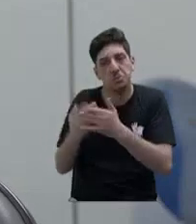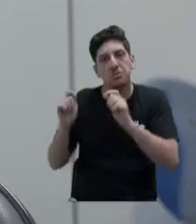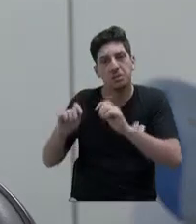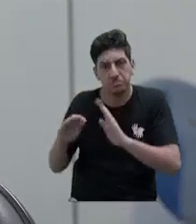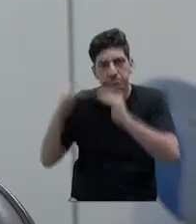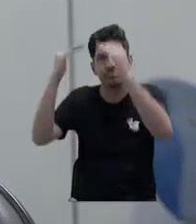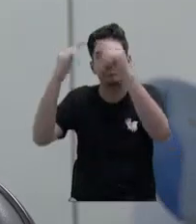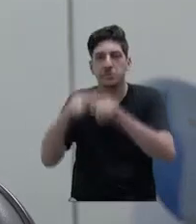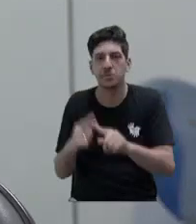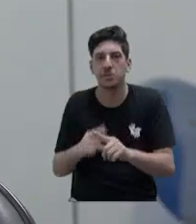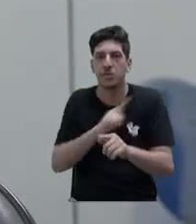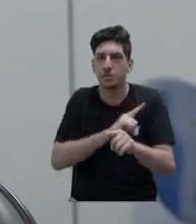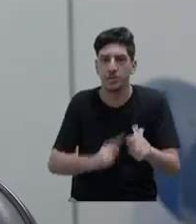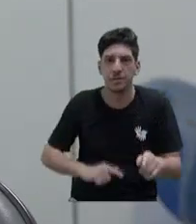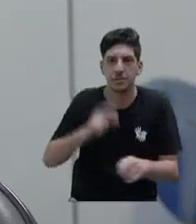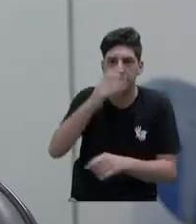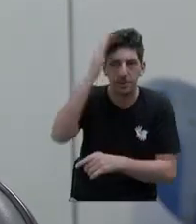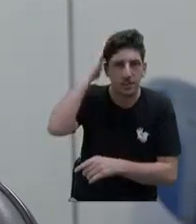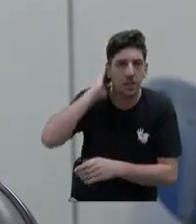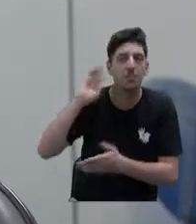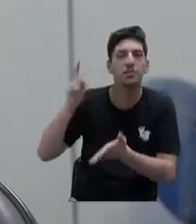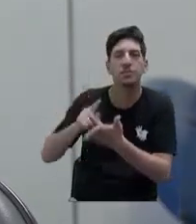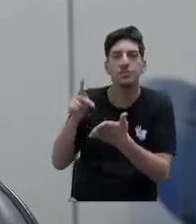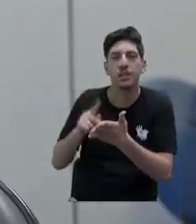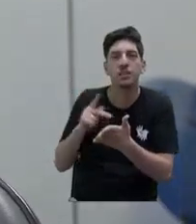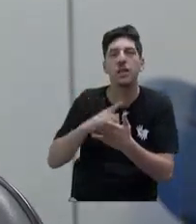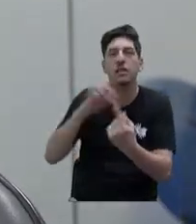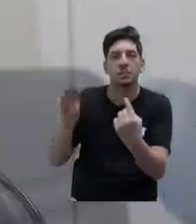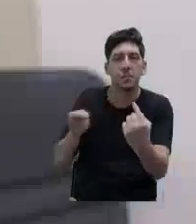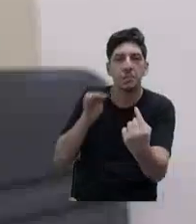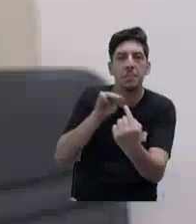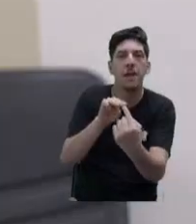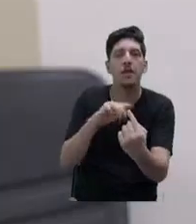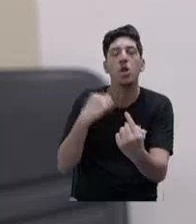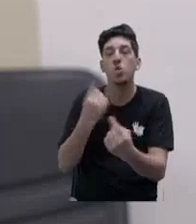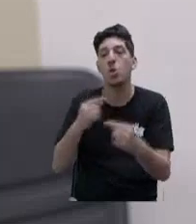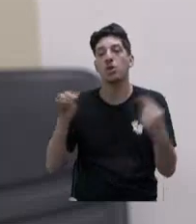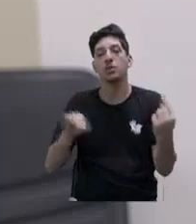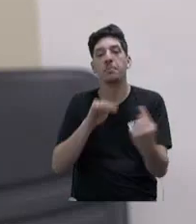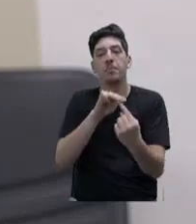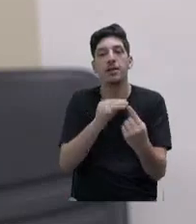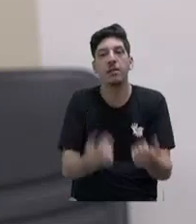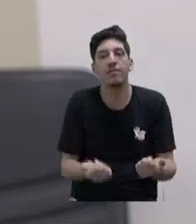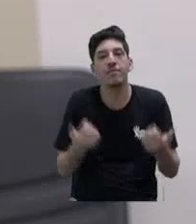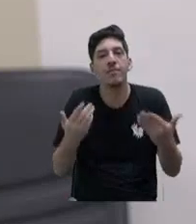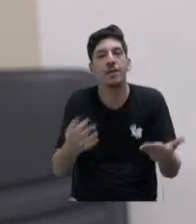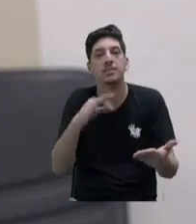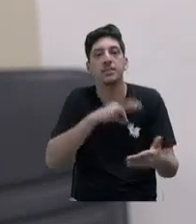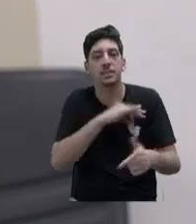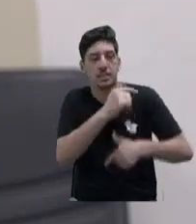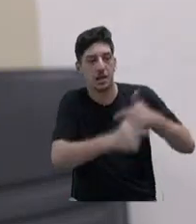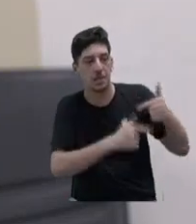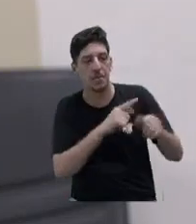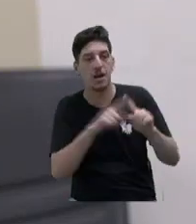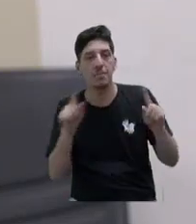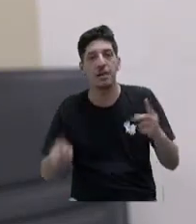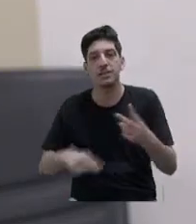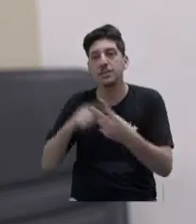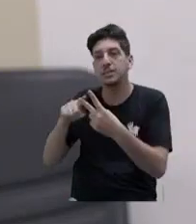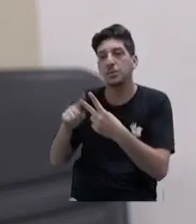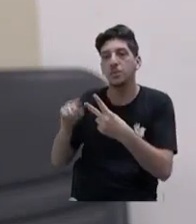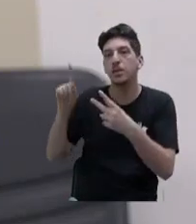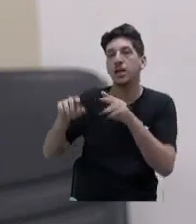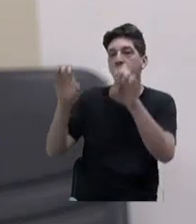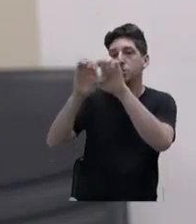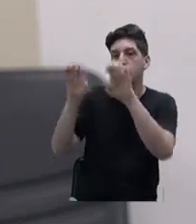governador Romeu Zema, ele realmente, a nossa meta é gerar emprego e renda, mas eu acho que a segunda meta é realmente